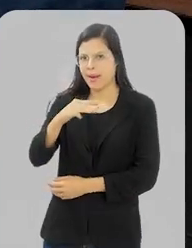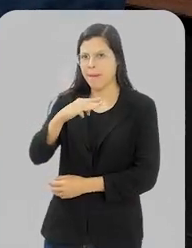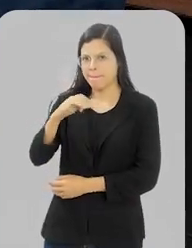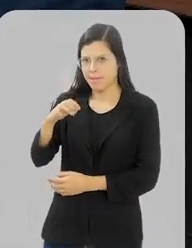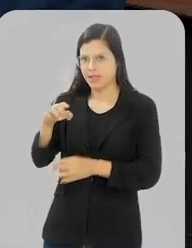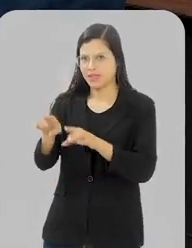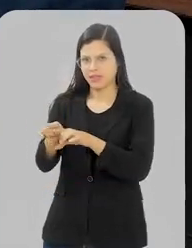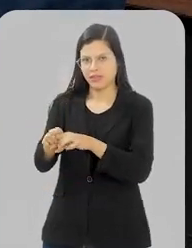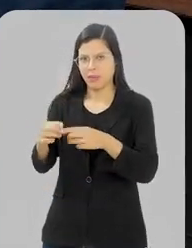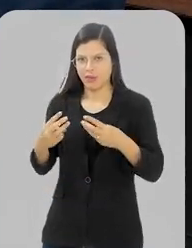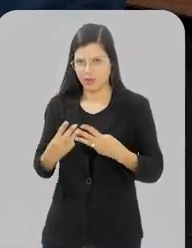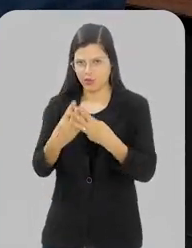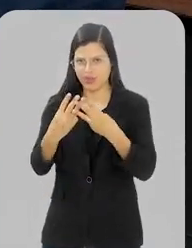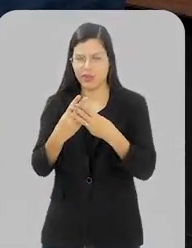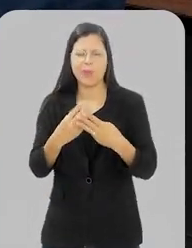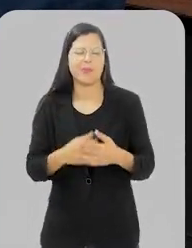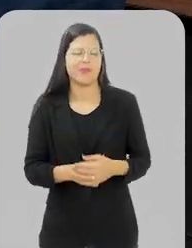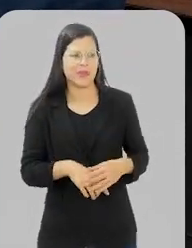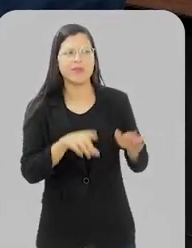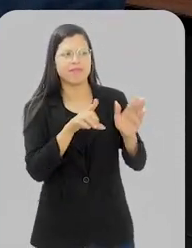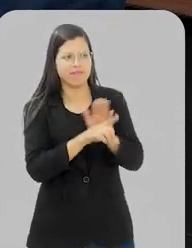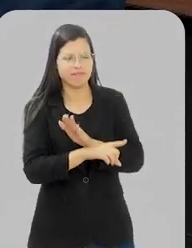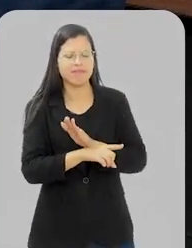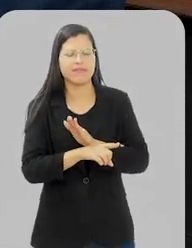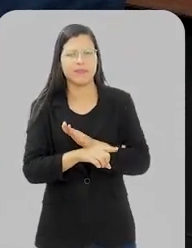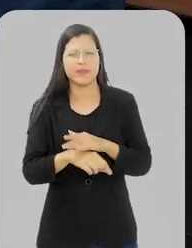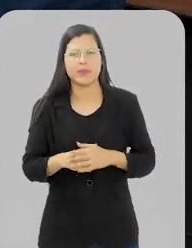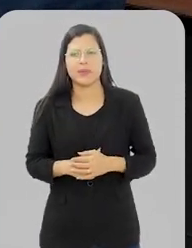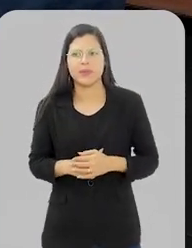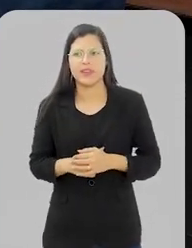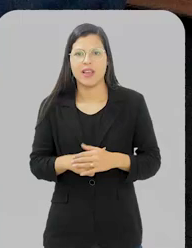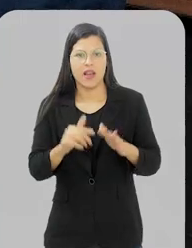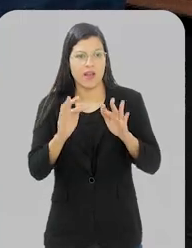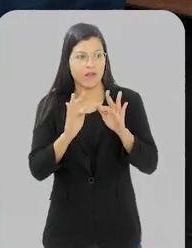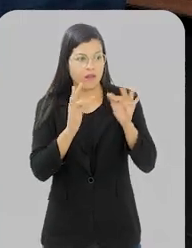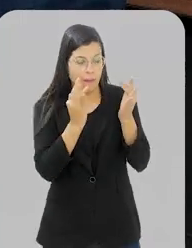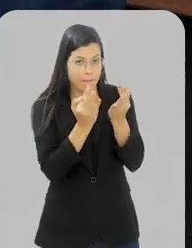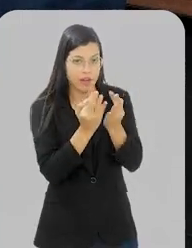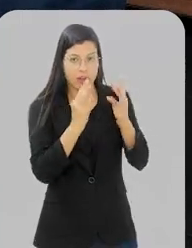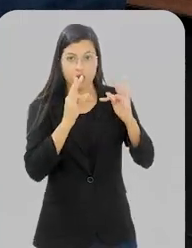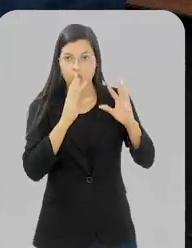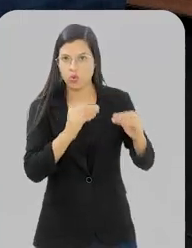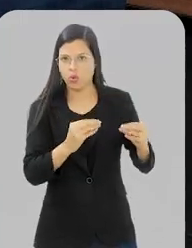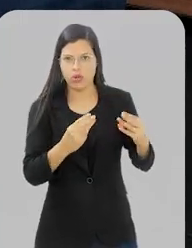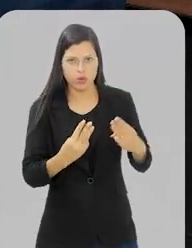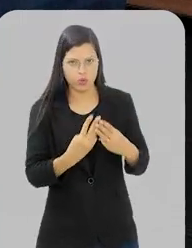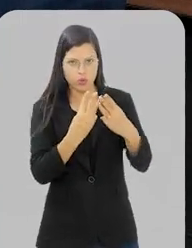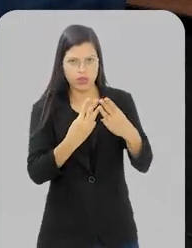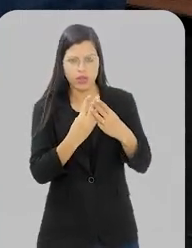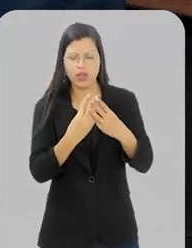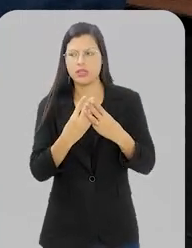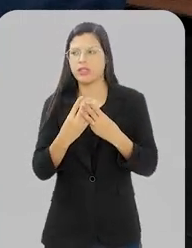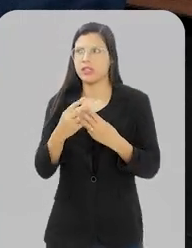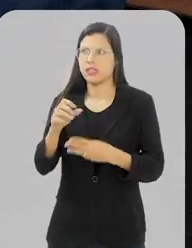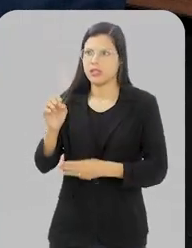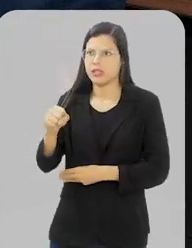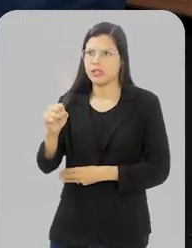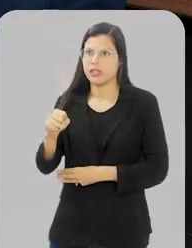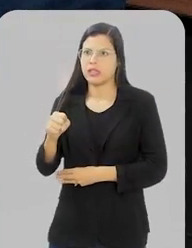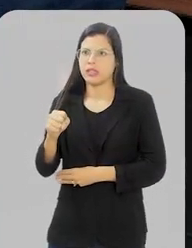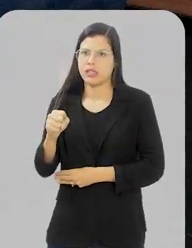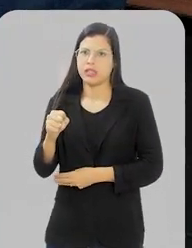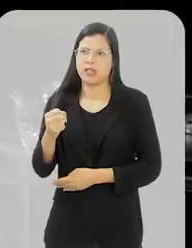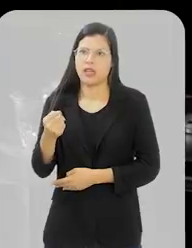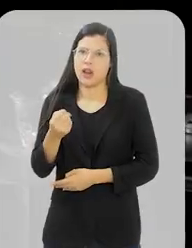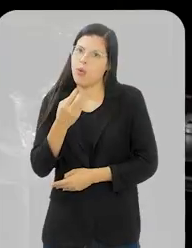e mãe de pai e mãe isso que ia perguntar perfeitamente a família toda é Judaica sim que quer